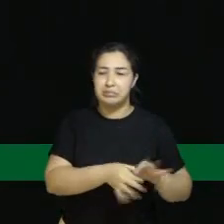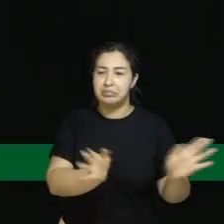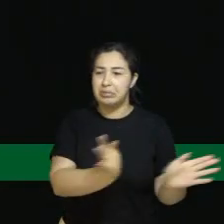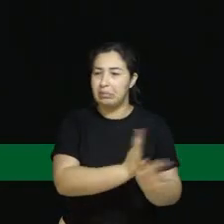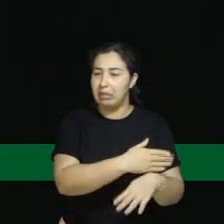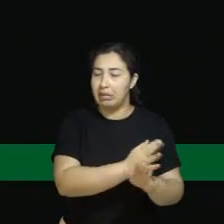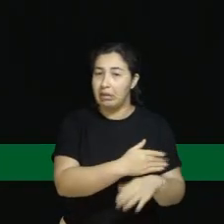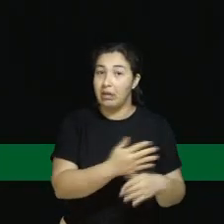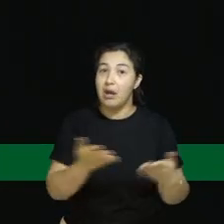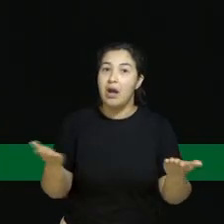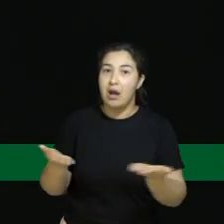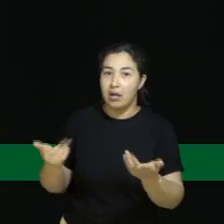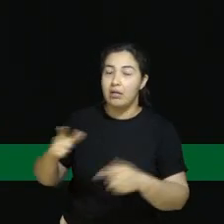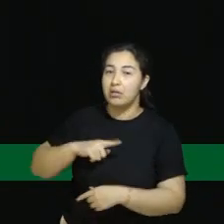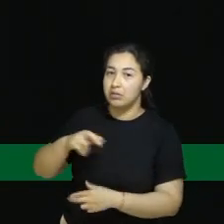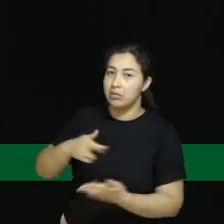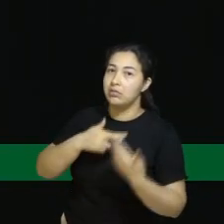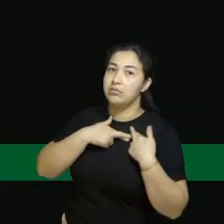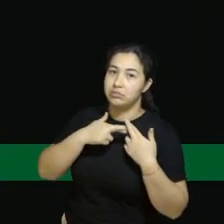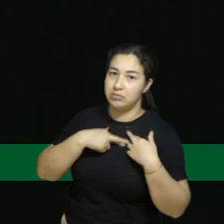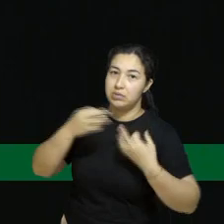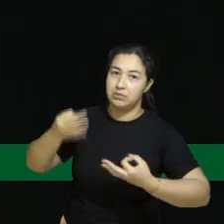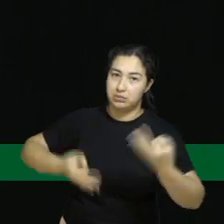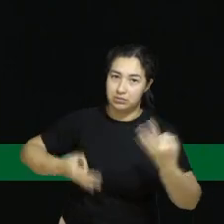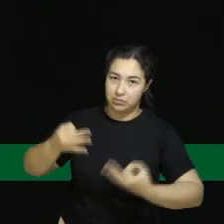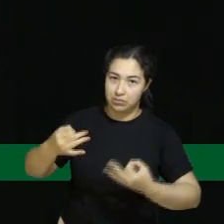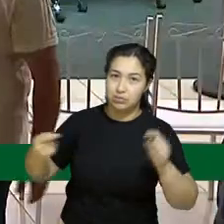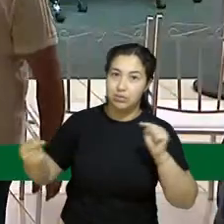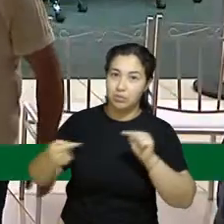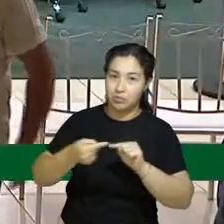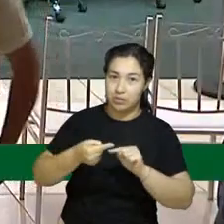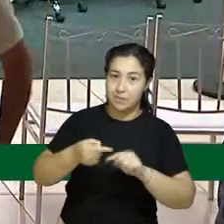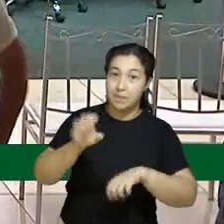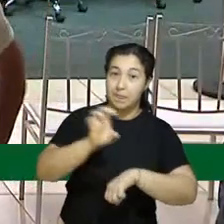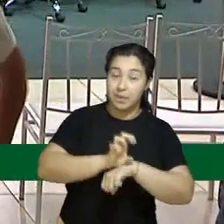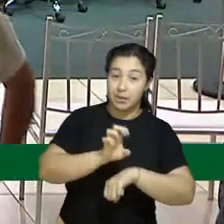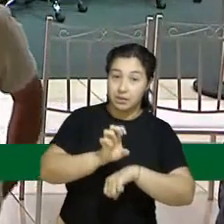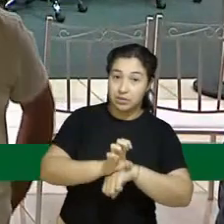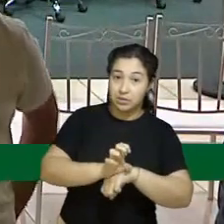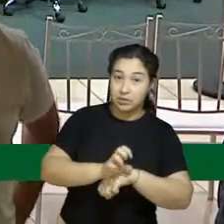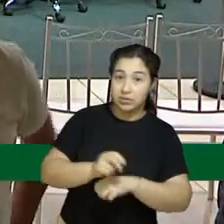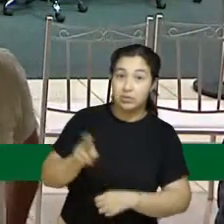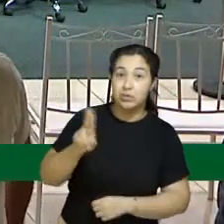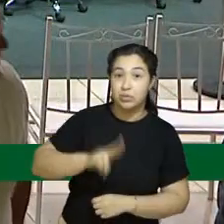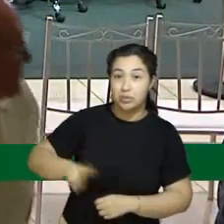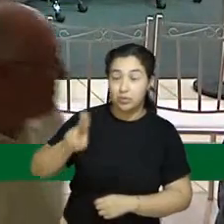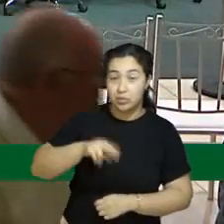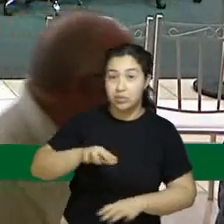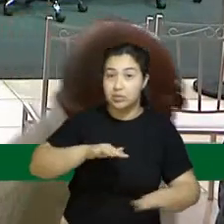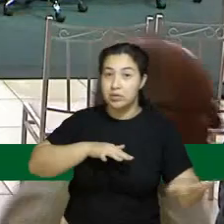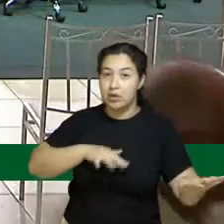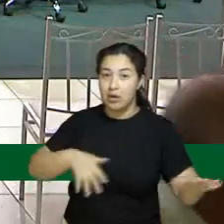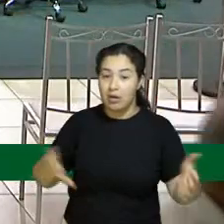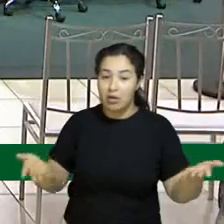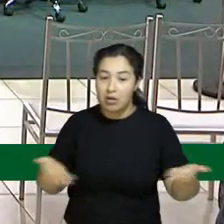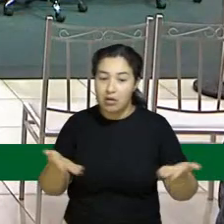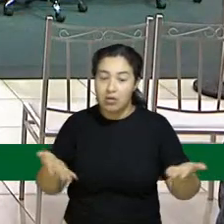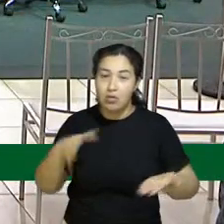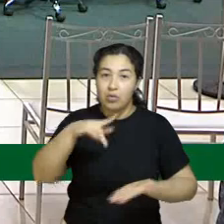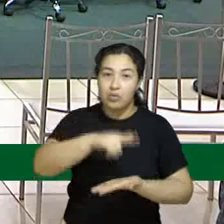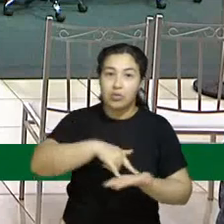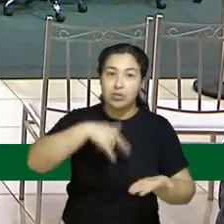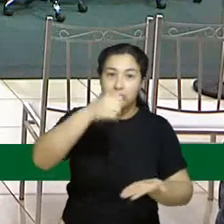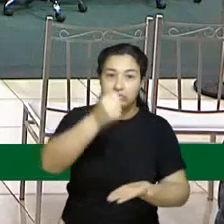Agora, tem responsabilidade jurídica. E o Estado pode e deve usar esse movimento e esse momento para fazer um contrato